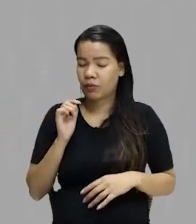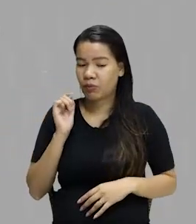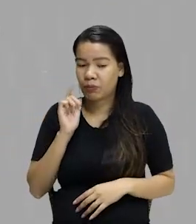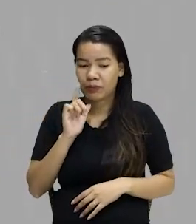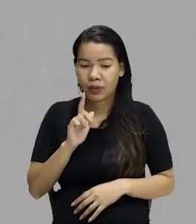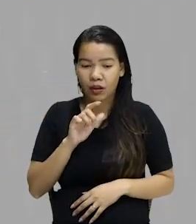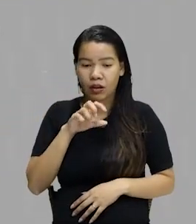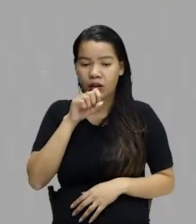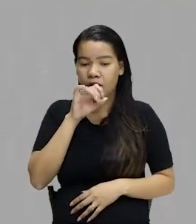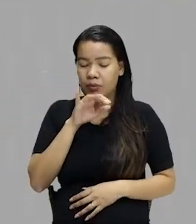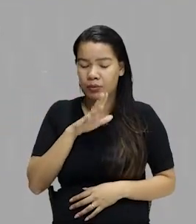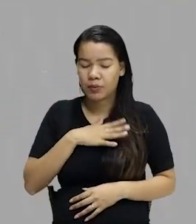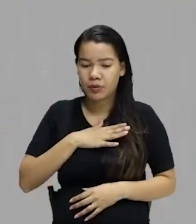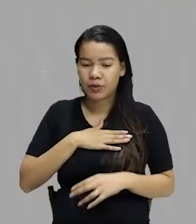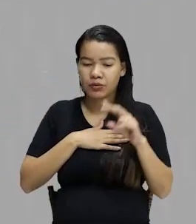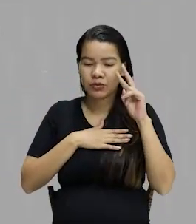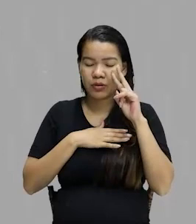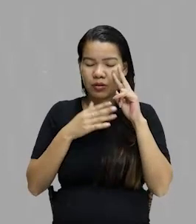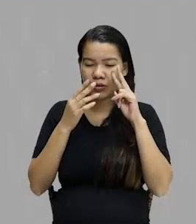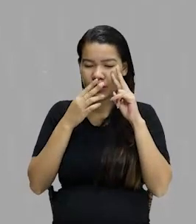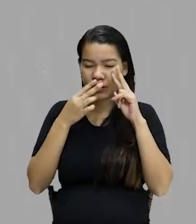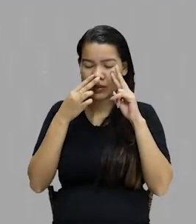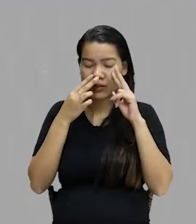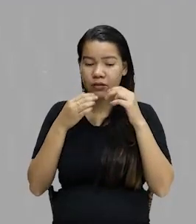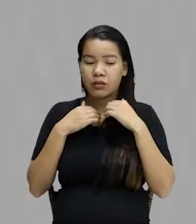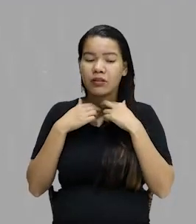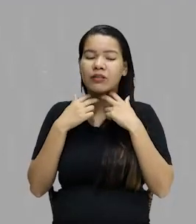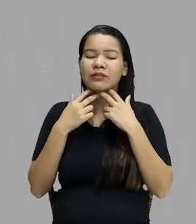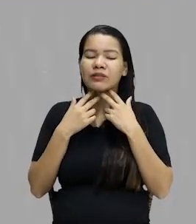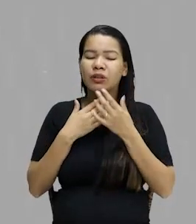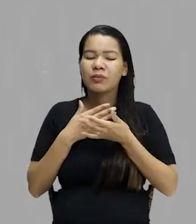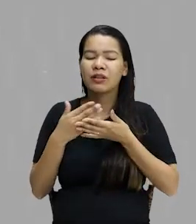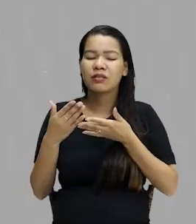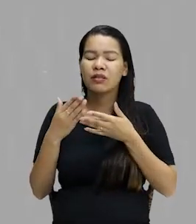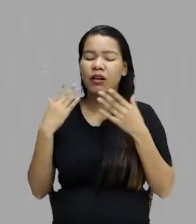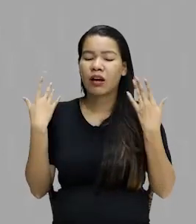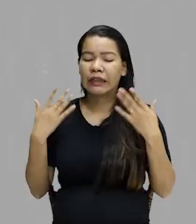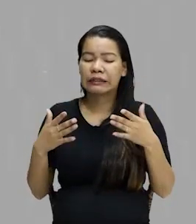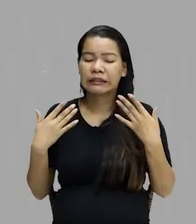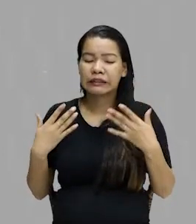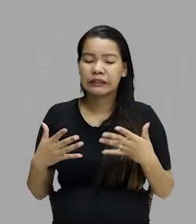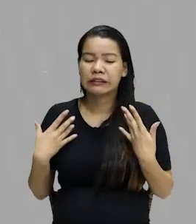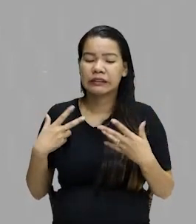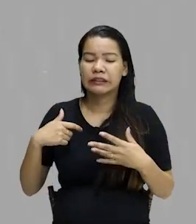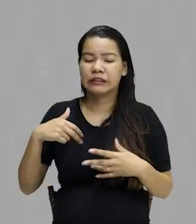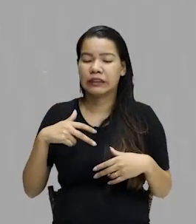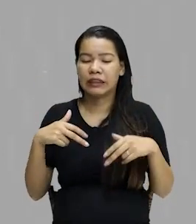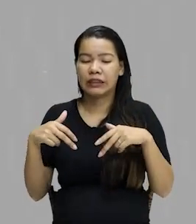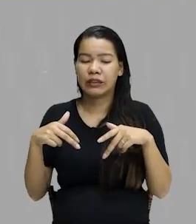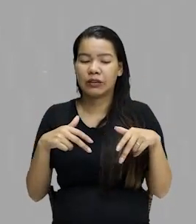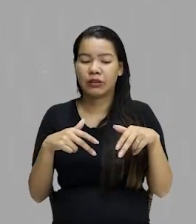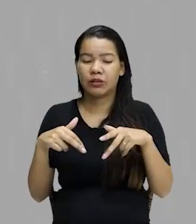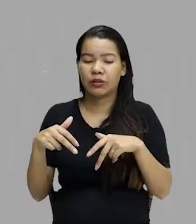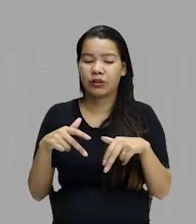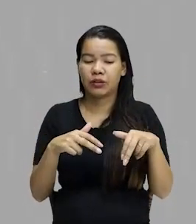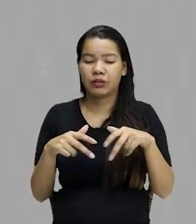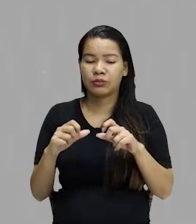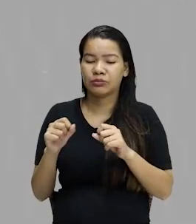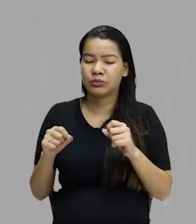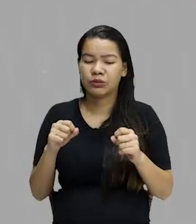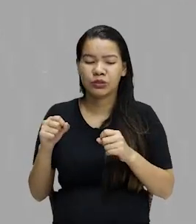arder de maneira insuportável. Saí correndo à procura de uma janela aberta para poder voltar